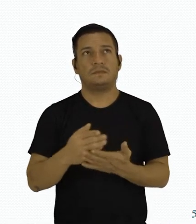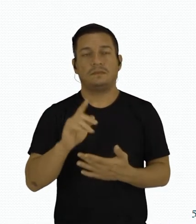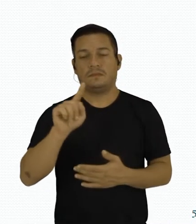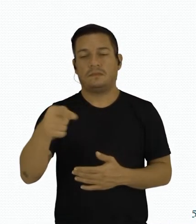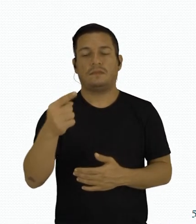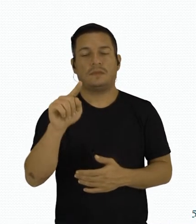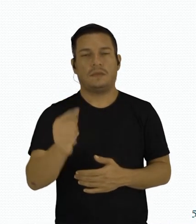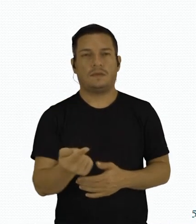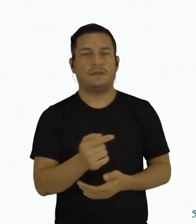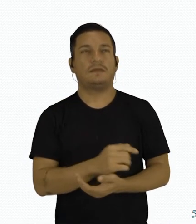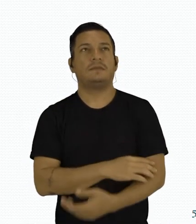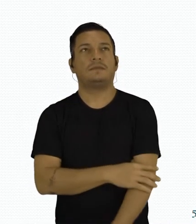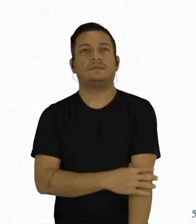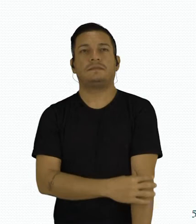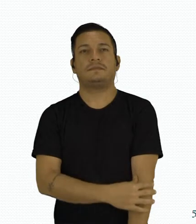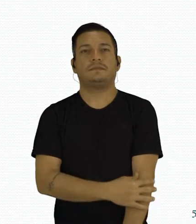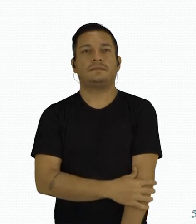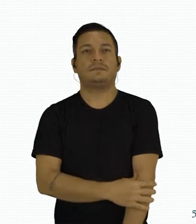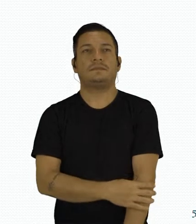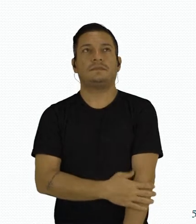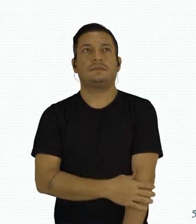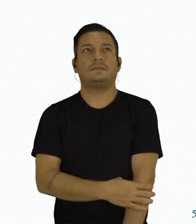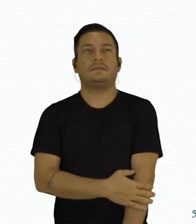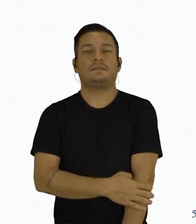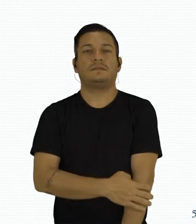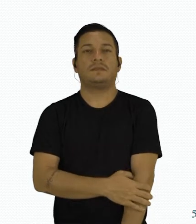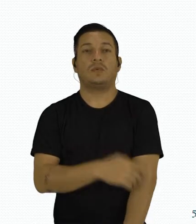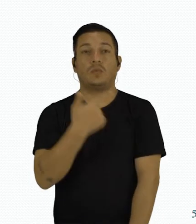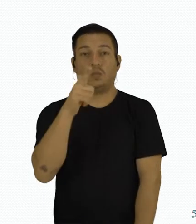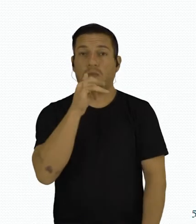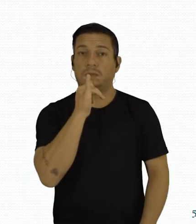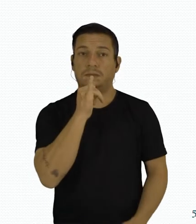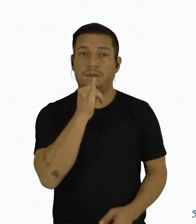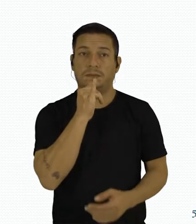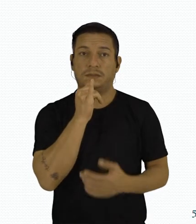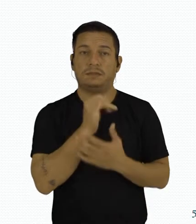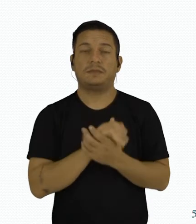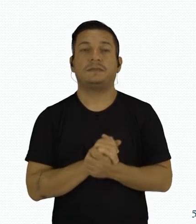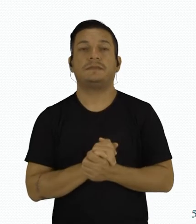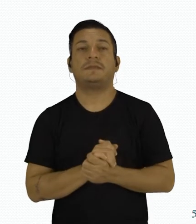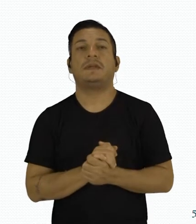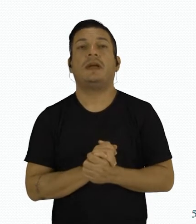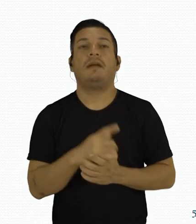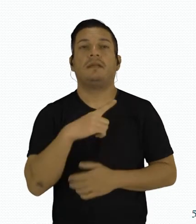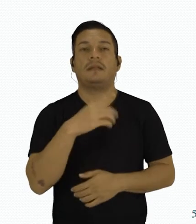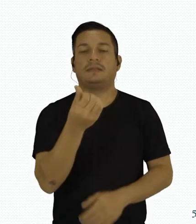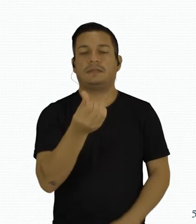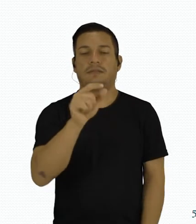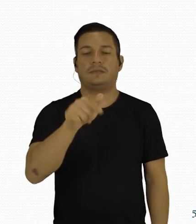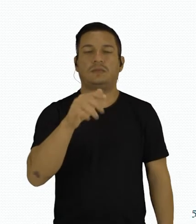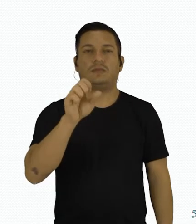a vírgula. Um outro exemplo aí, para você não achar que é só 0, né? Nós temos